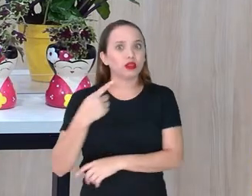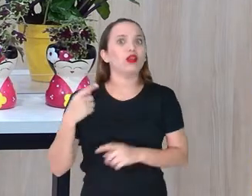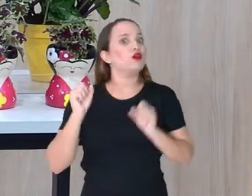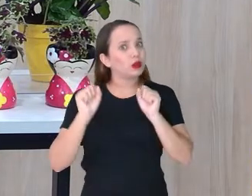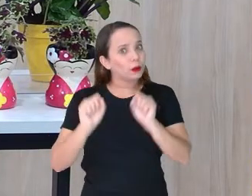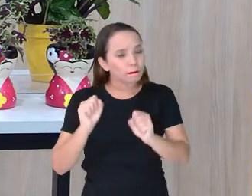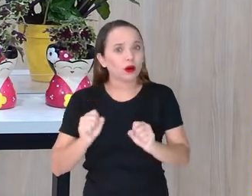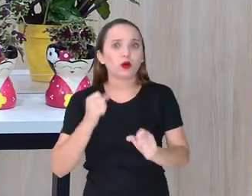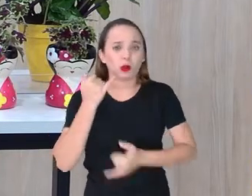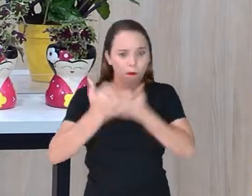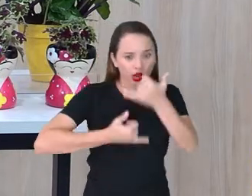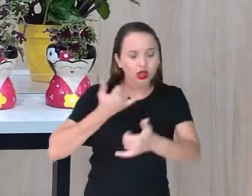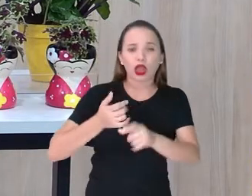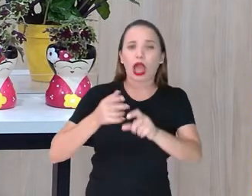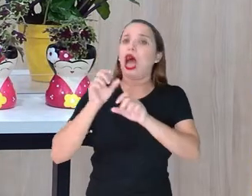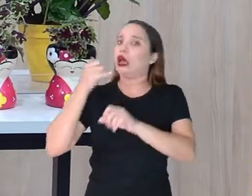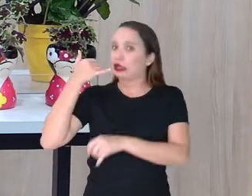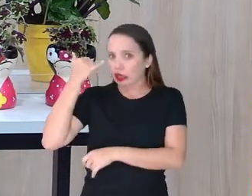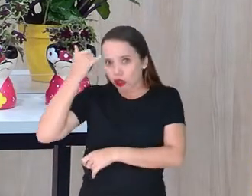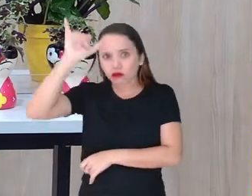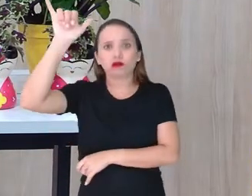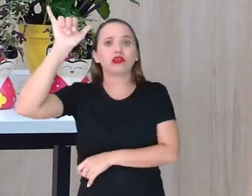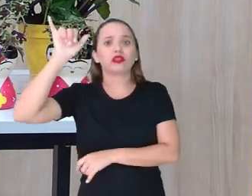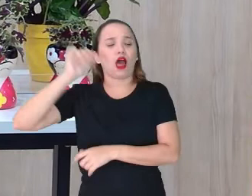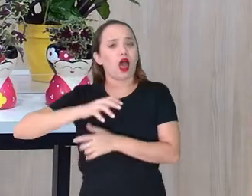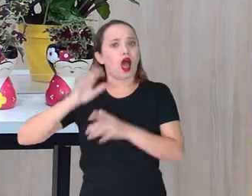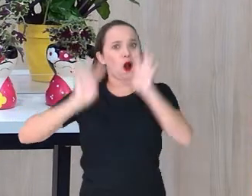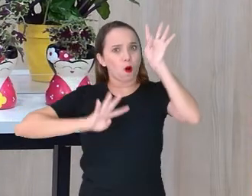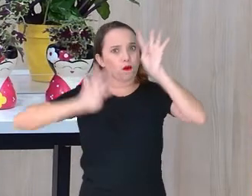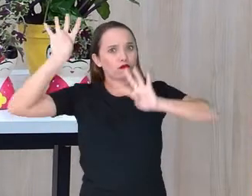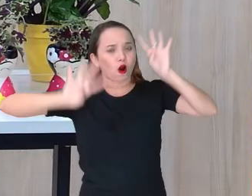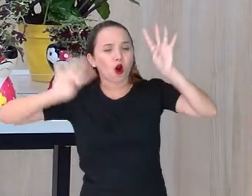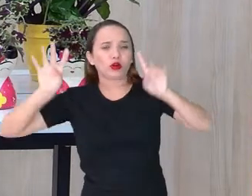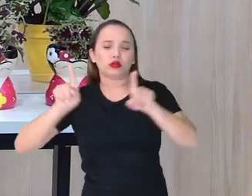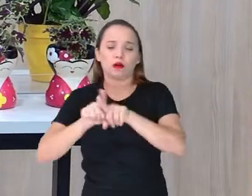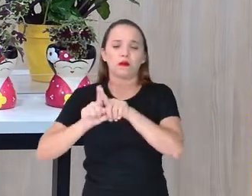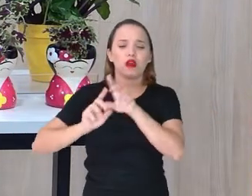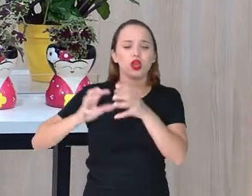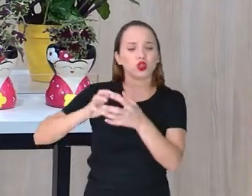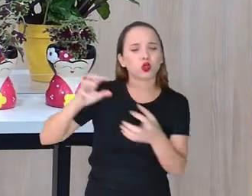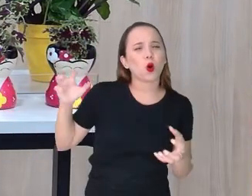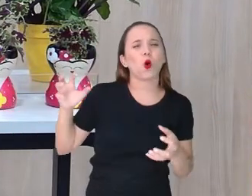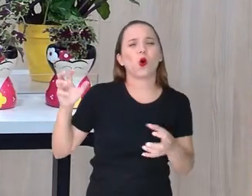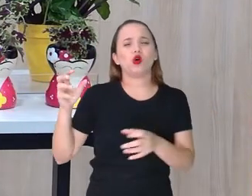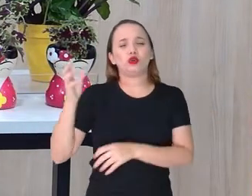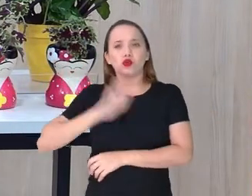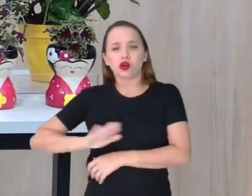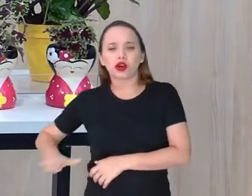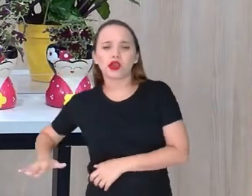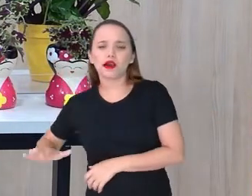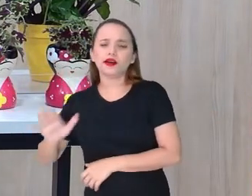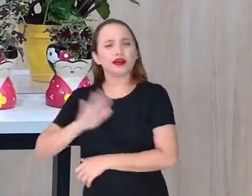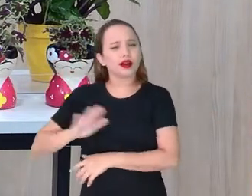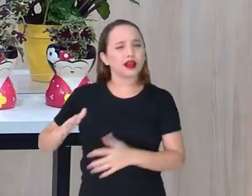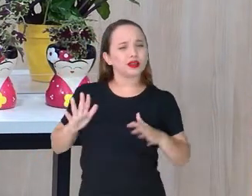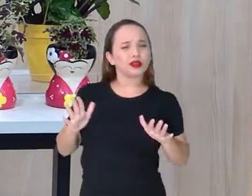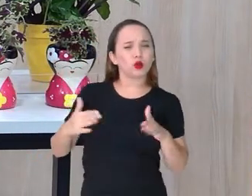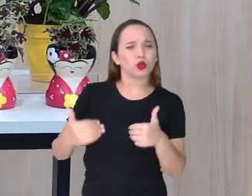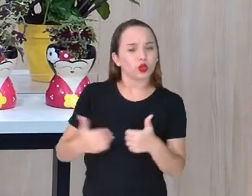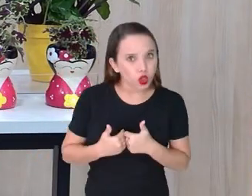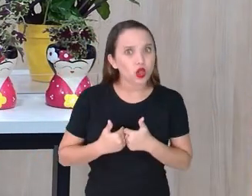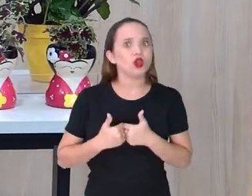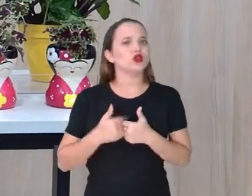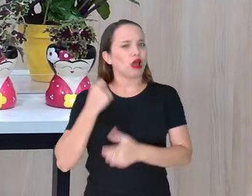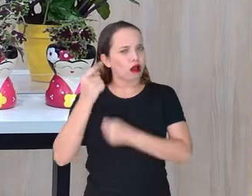vizinhos idosos, crianças que se assustam com o barulho dos fogos, né? Crianças autistas, nossos grandes autistas são